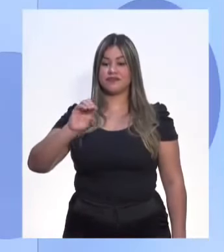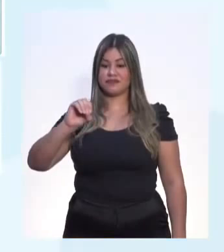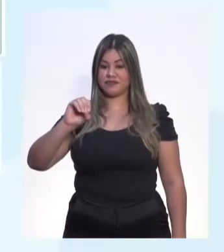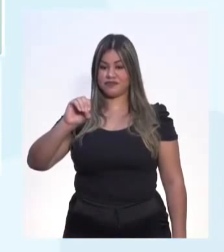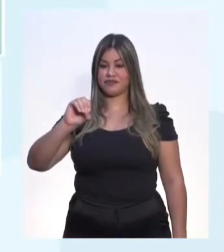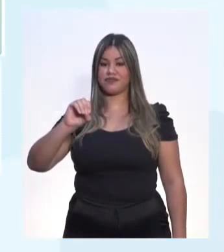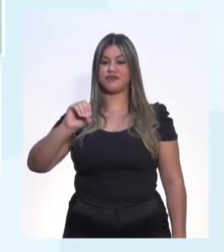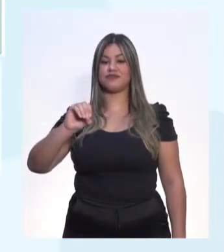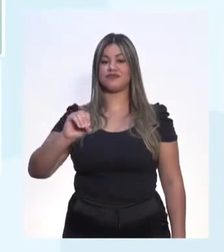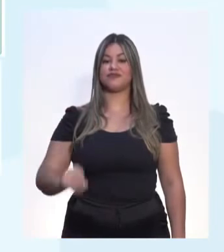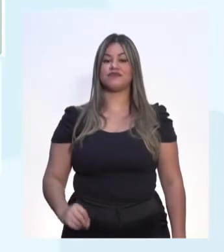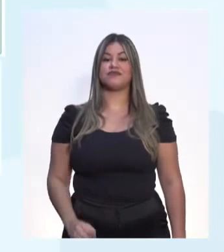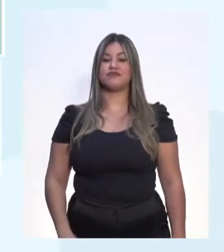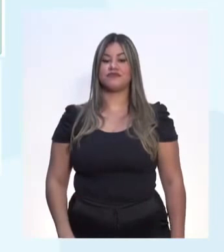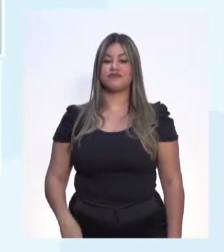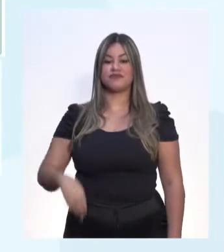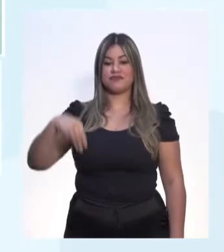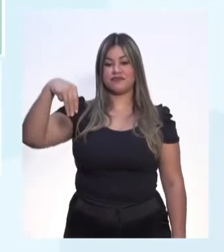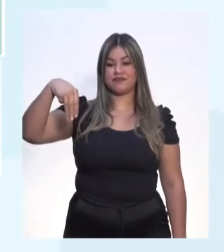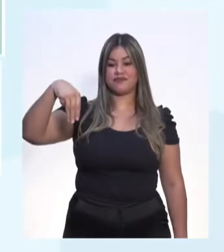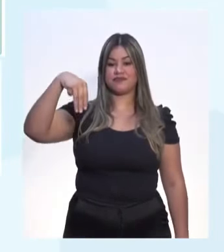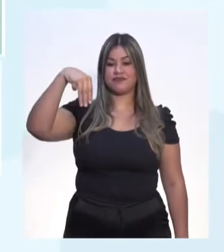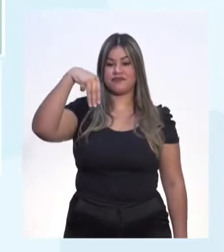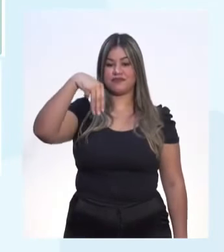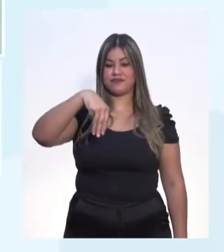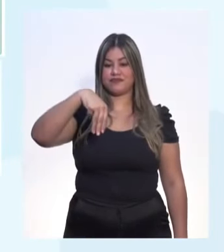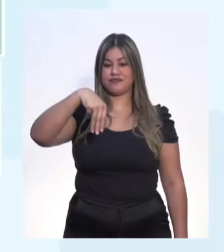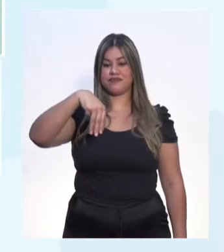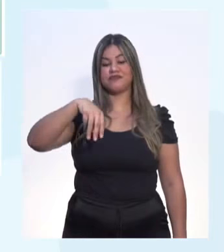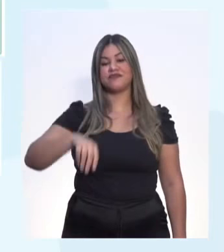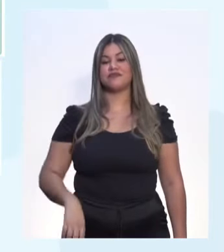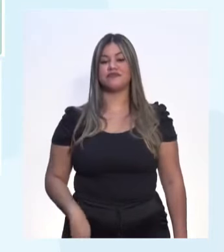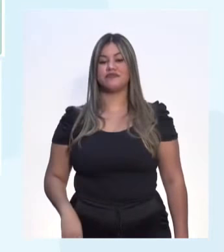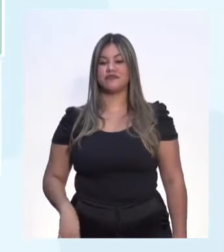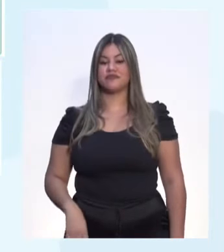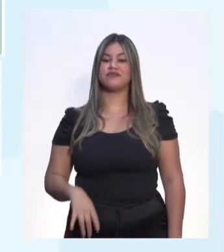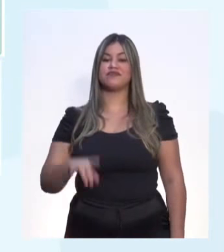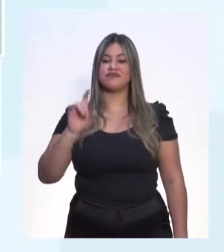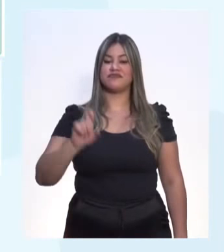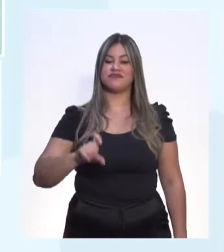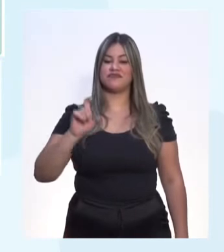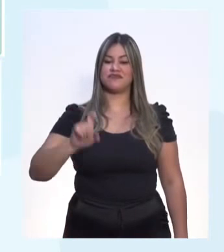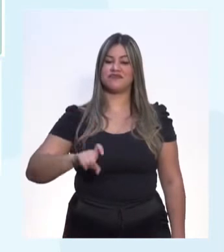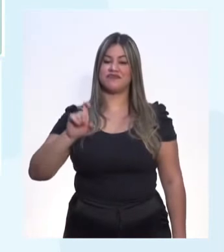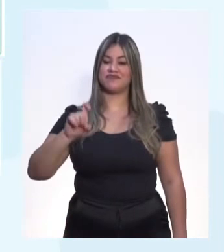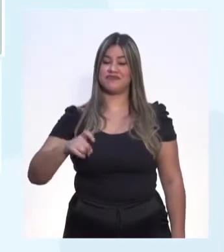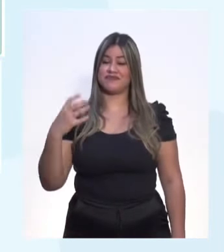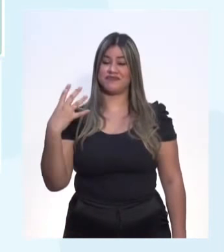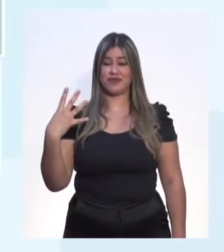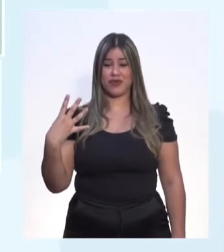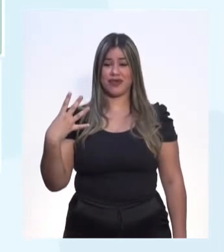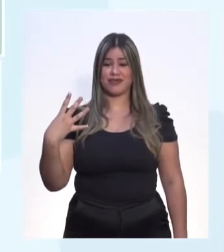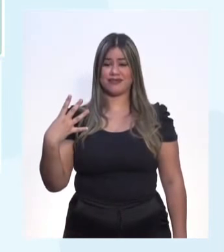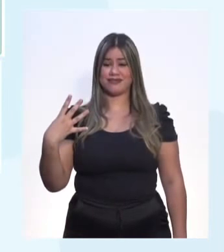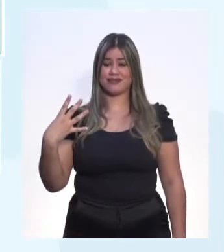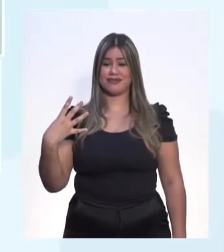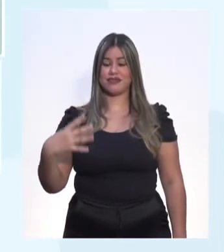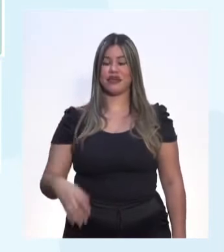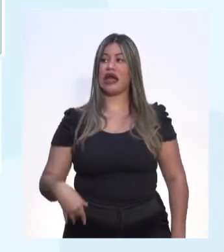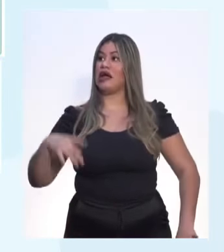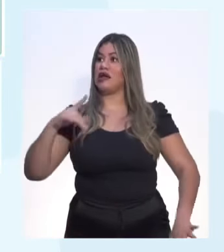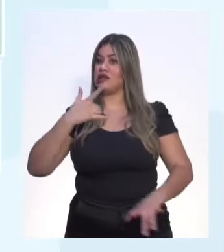Pietro colocou o seguinte mmm ele colocou 4x também atriz não é eu